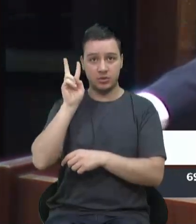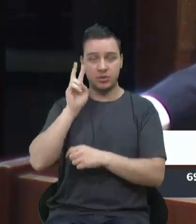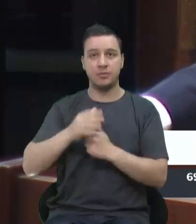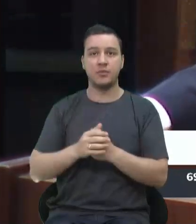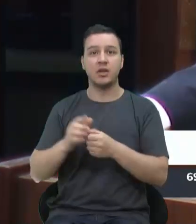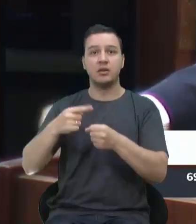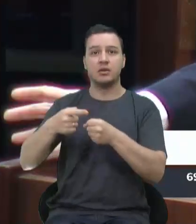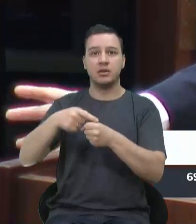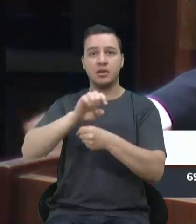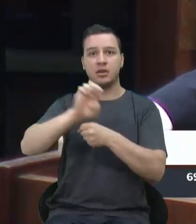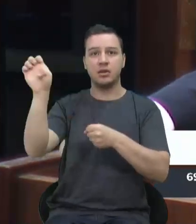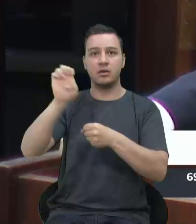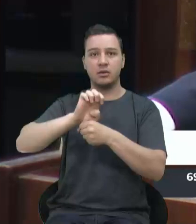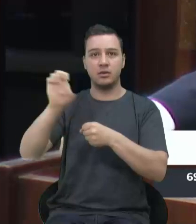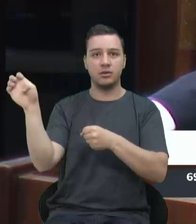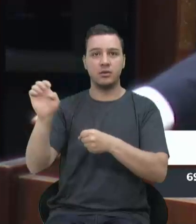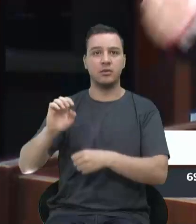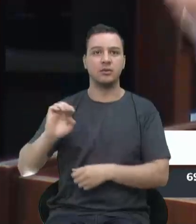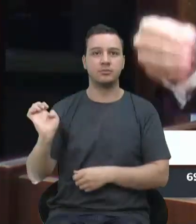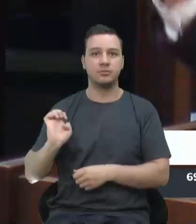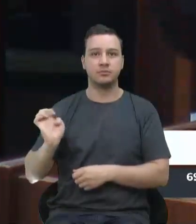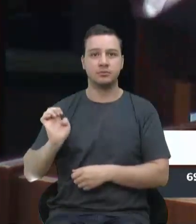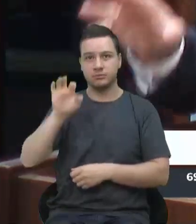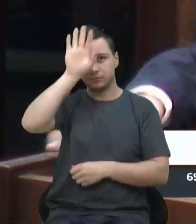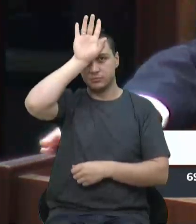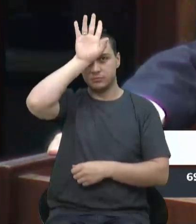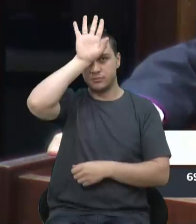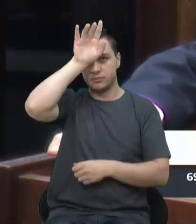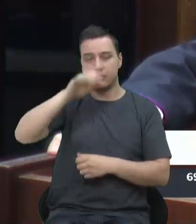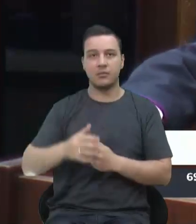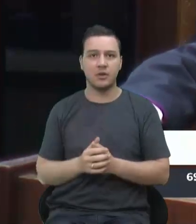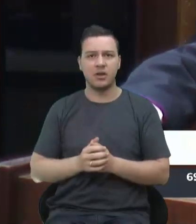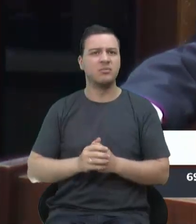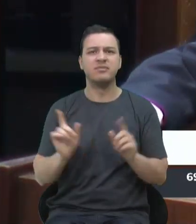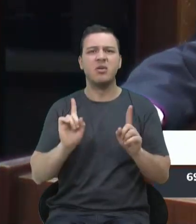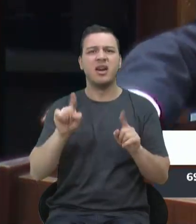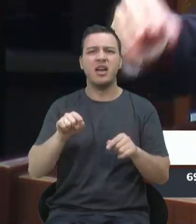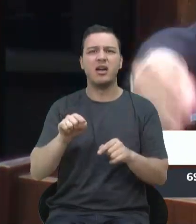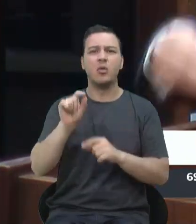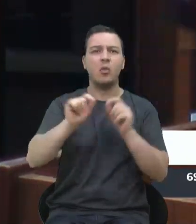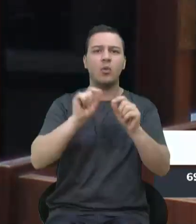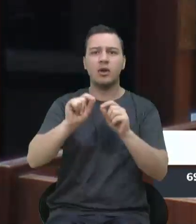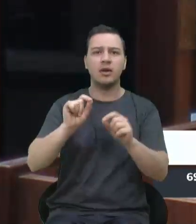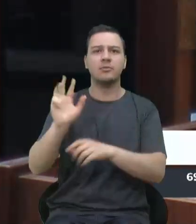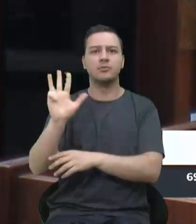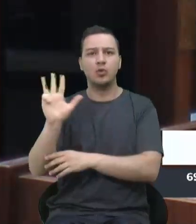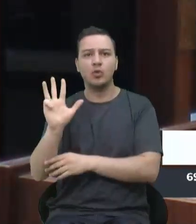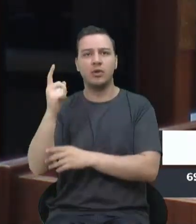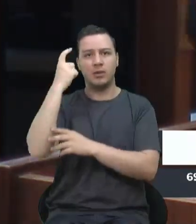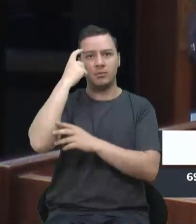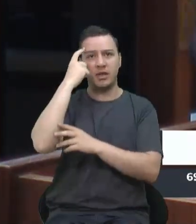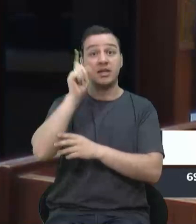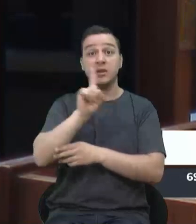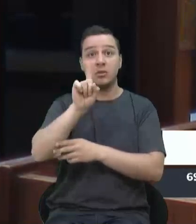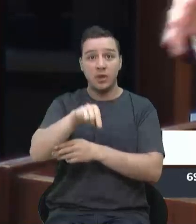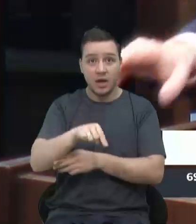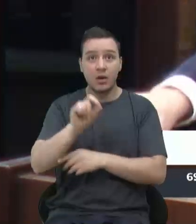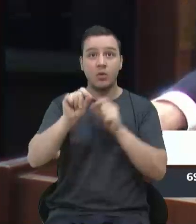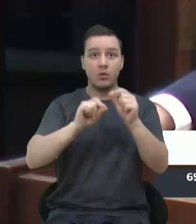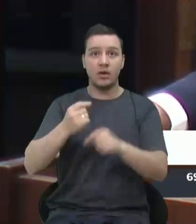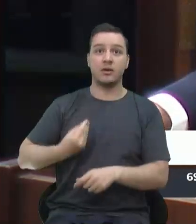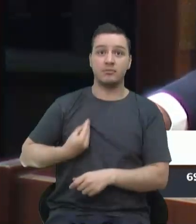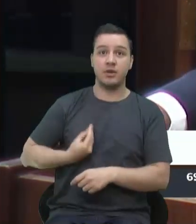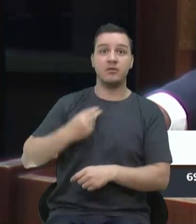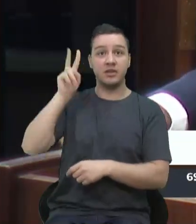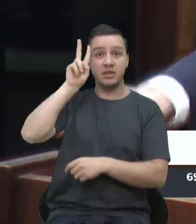Cidade, polo exportador de viados. Não é o que o senhor presidente da República pensa, não é o que a sua trajetória indique como a sua